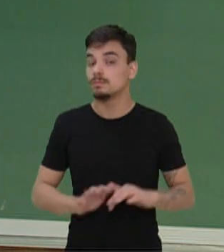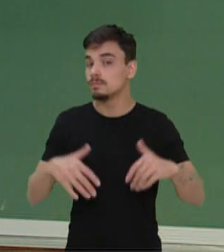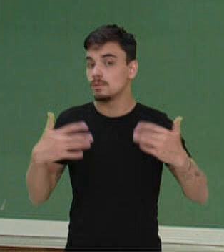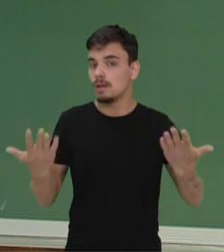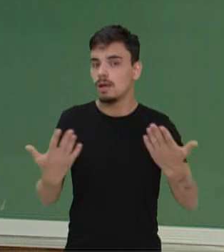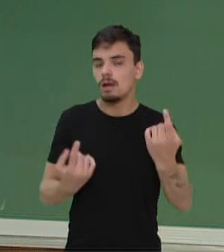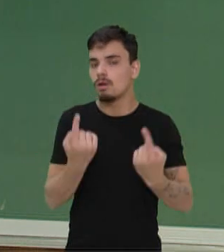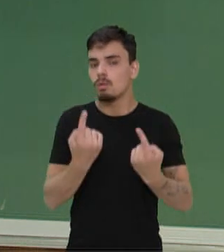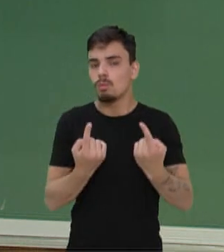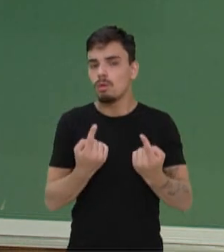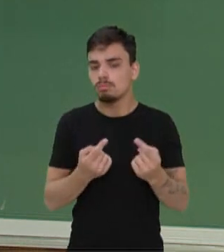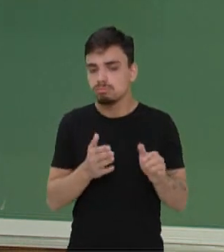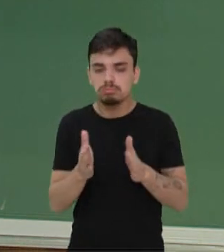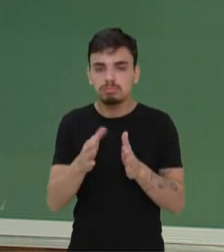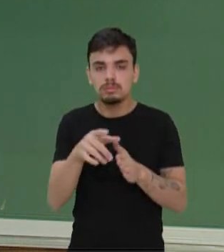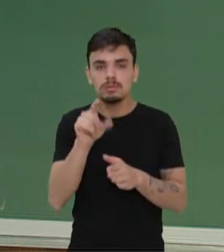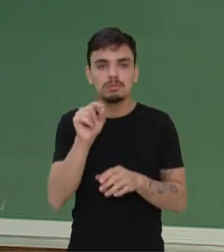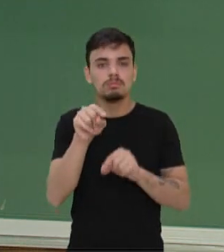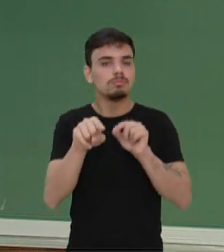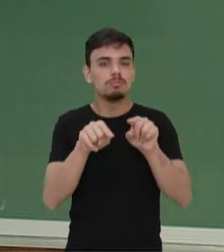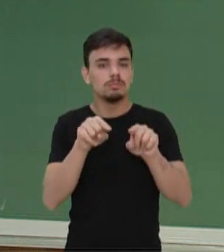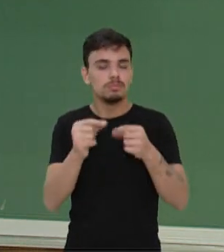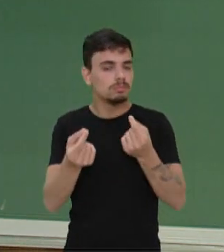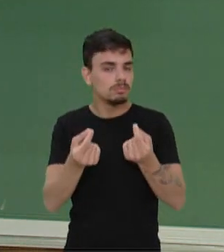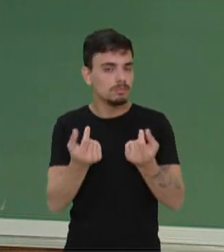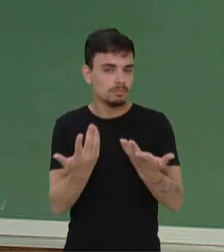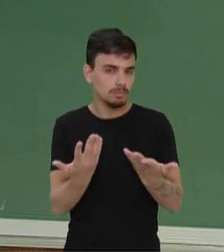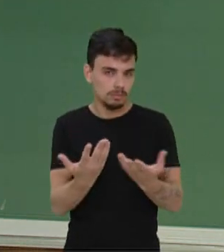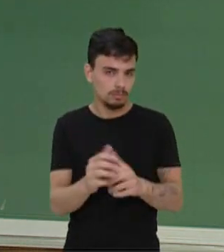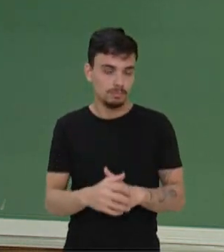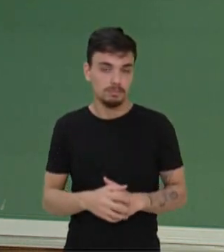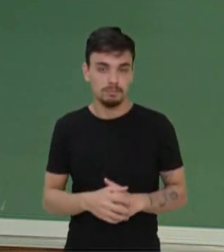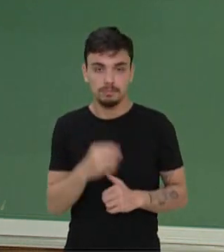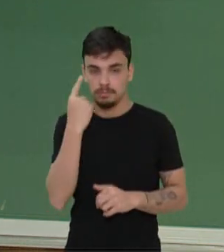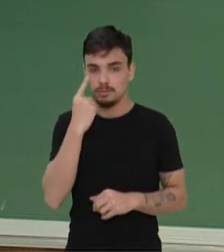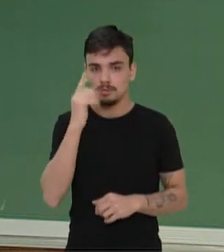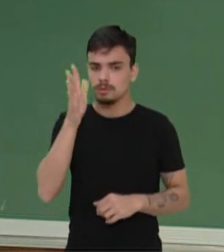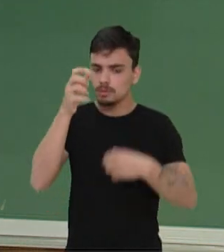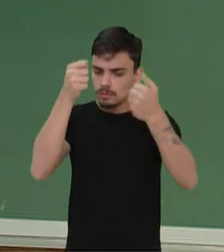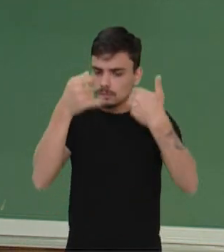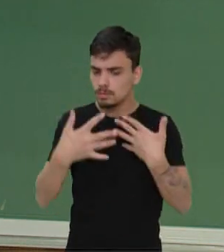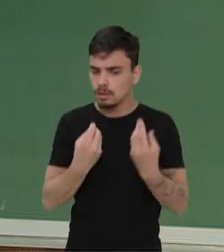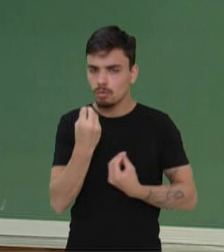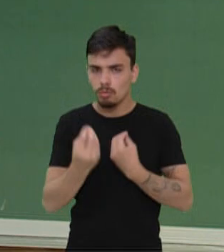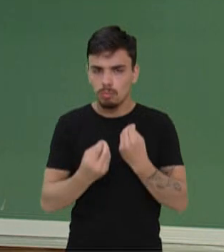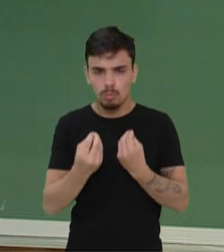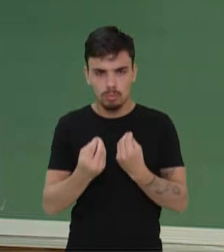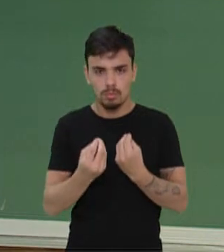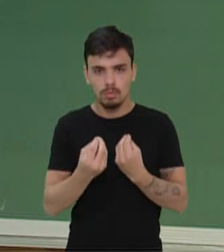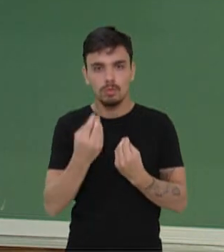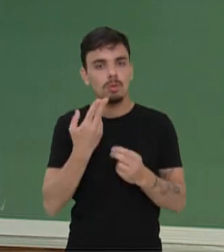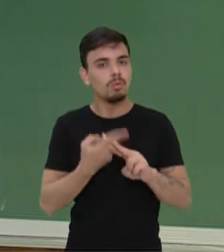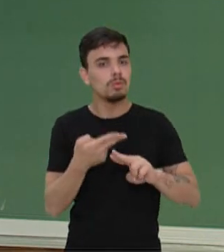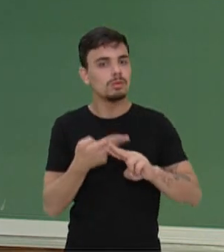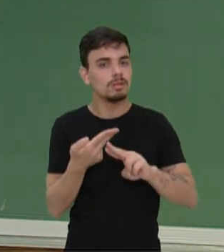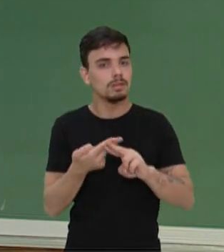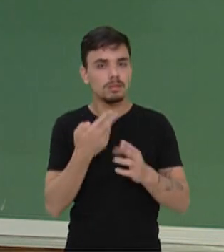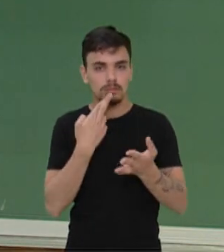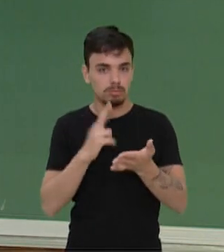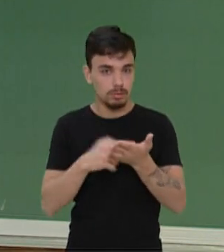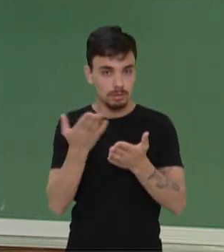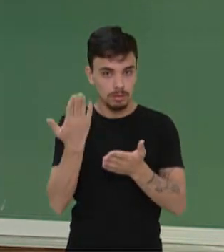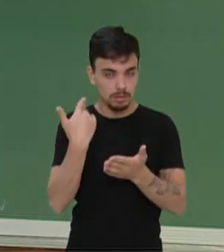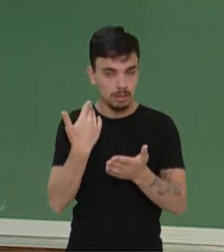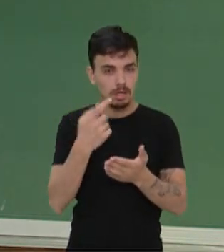E aí, qual foi o caminho escolhido por vocês? Olha só. Como eu disse, ou você usa o resultado anterior, que era x